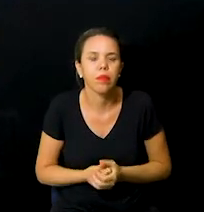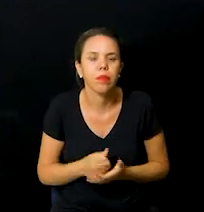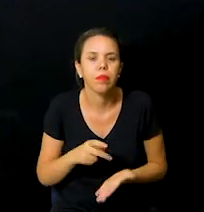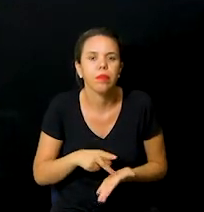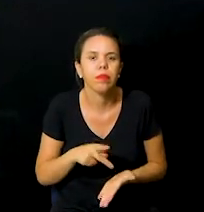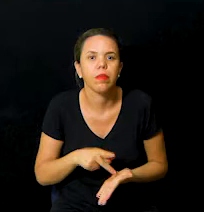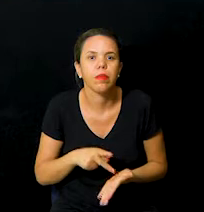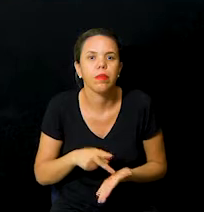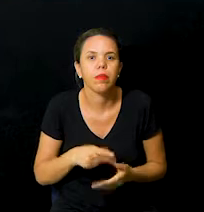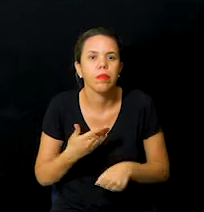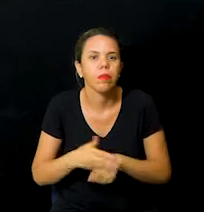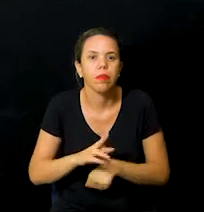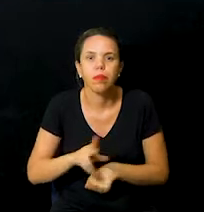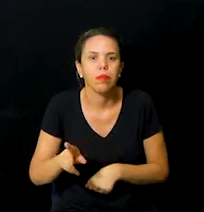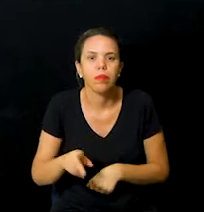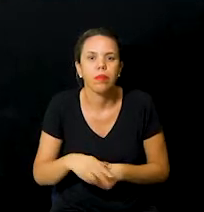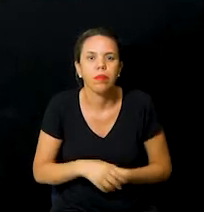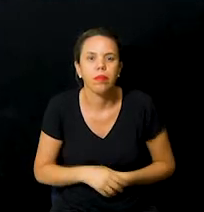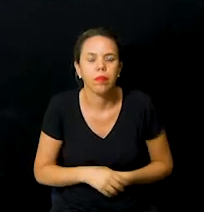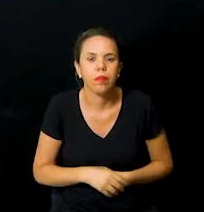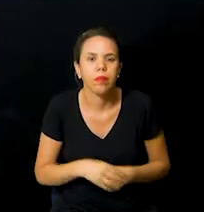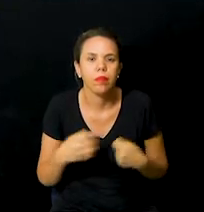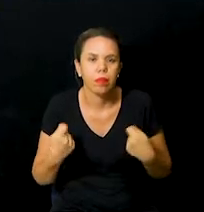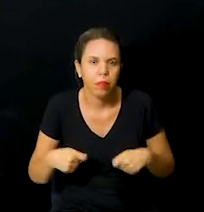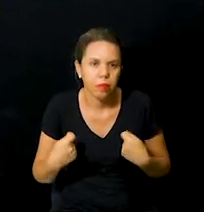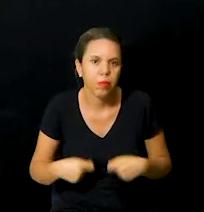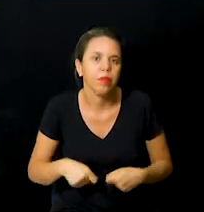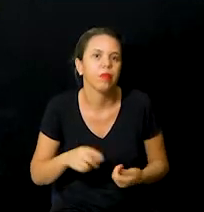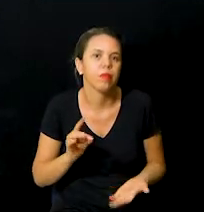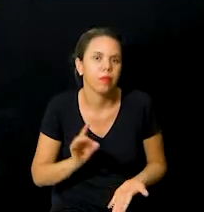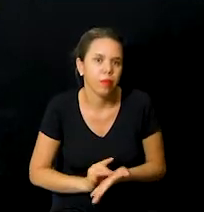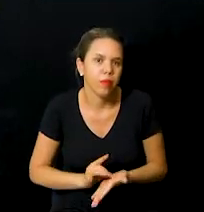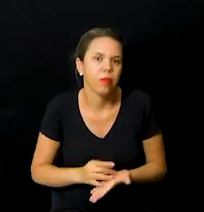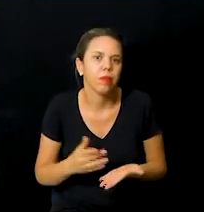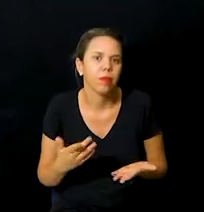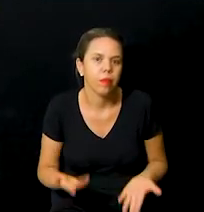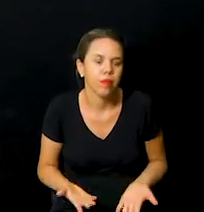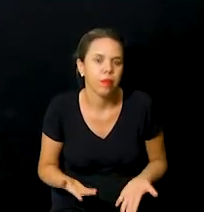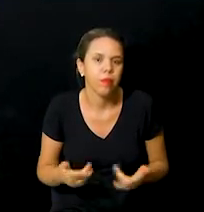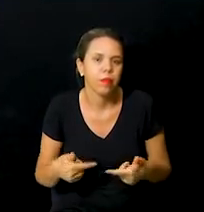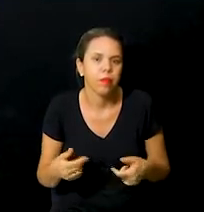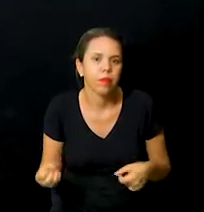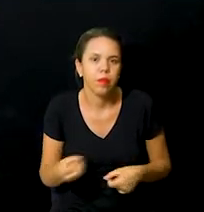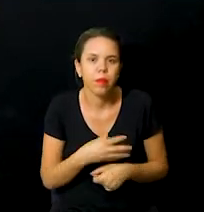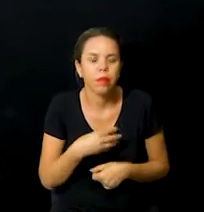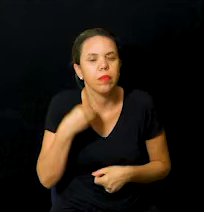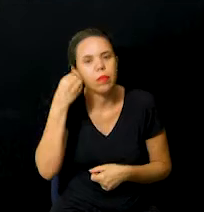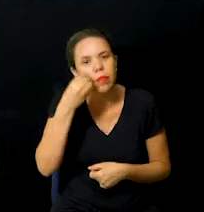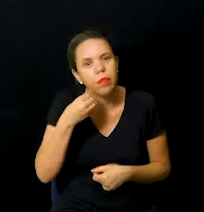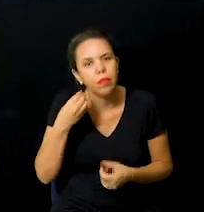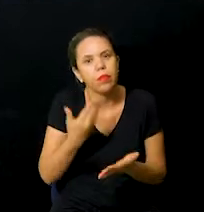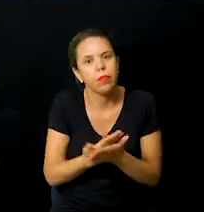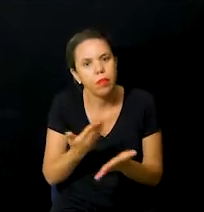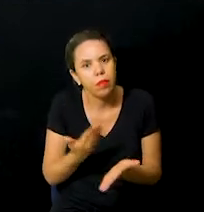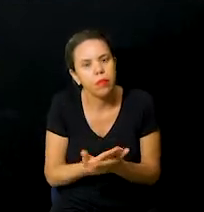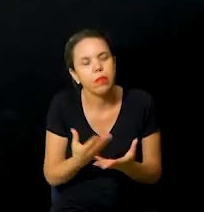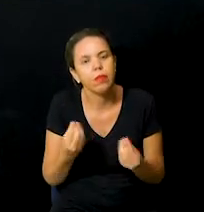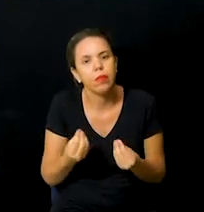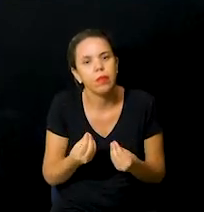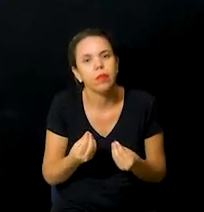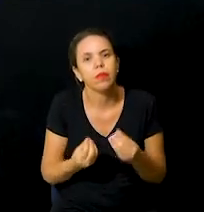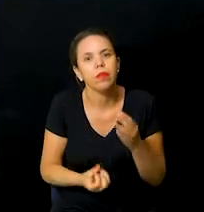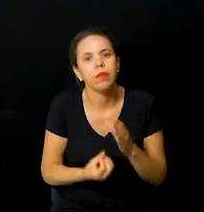na verdade, na prática, não é dessa forma. A gente precisa realmente buscar novos conhecimentos, estudar